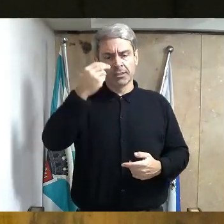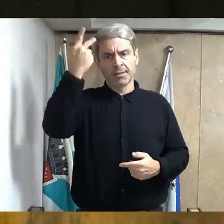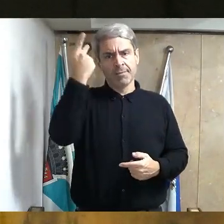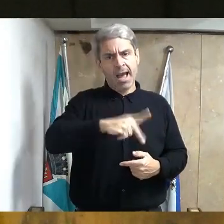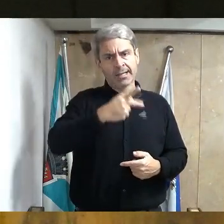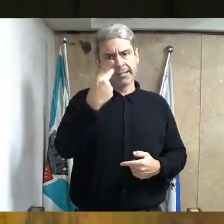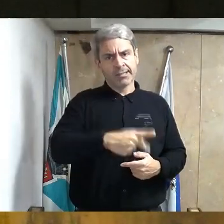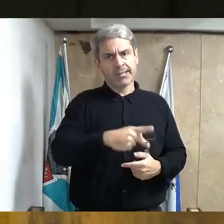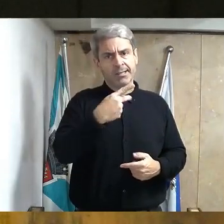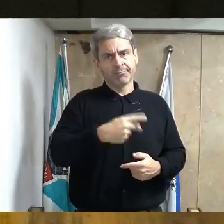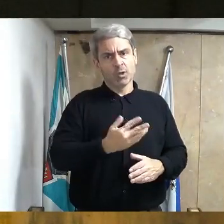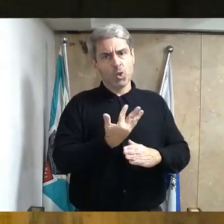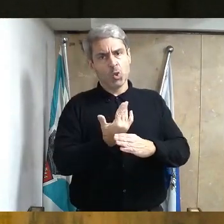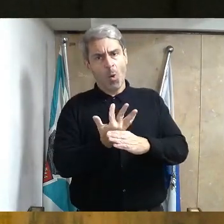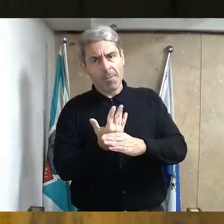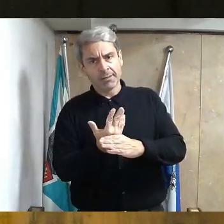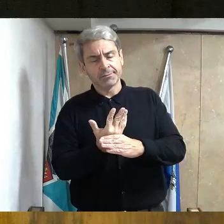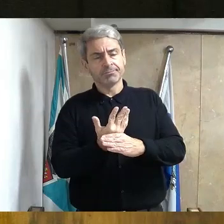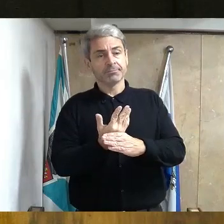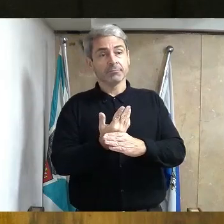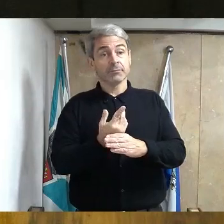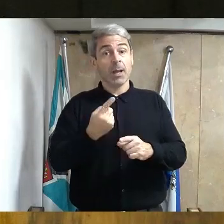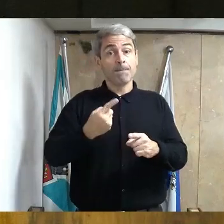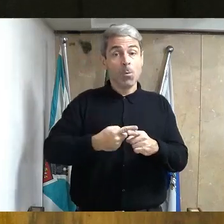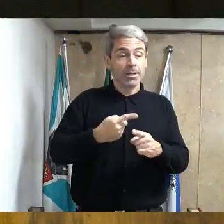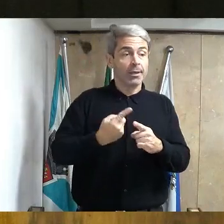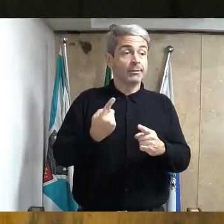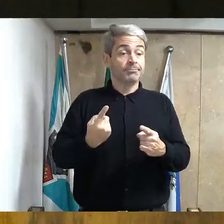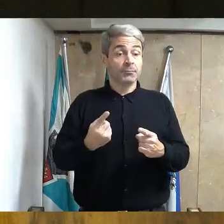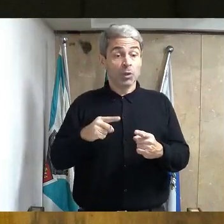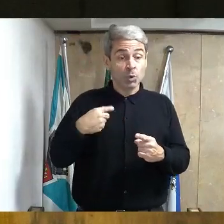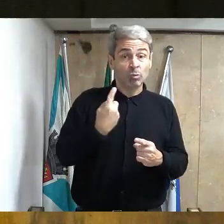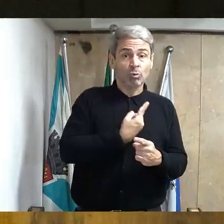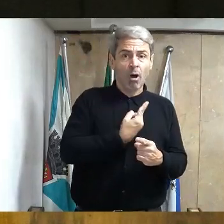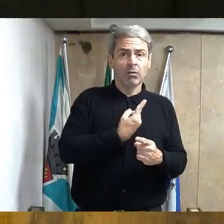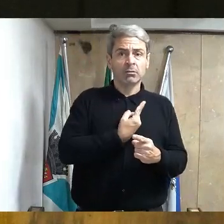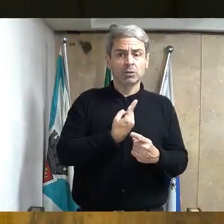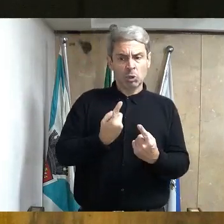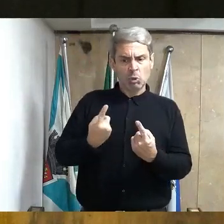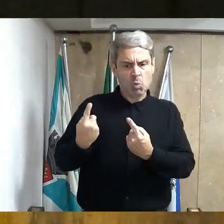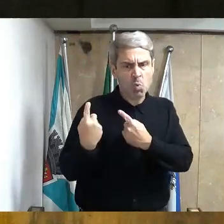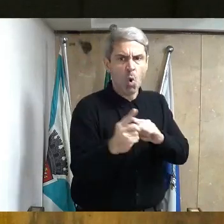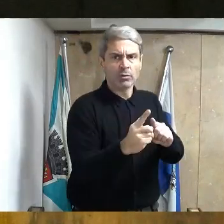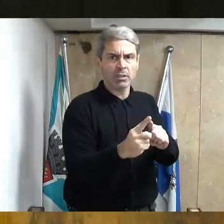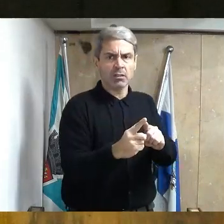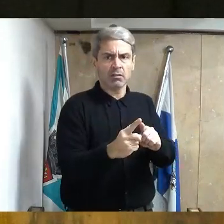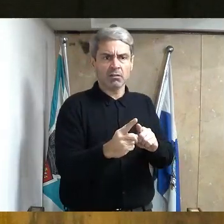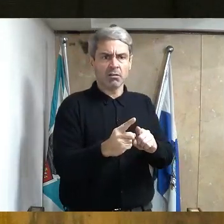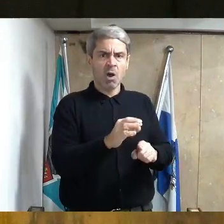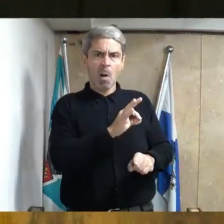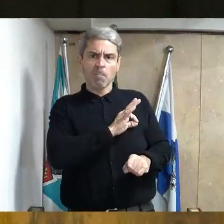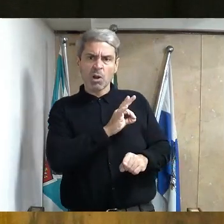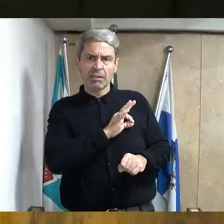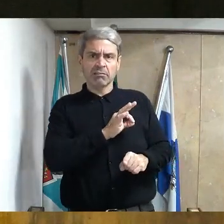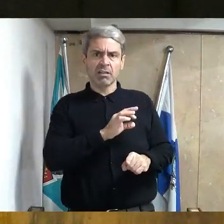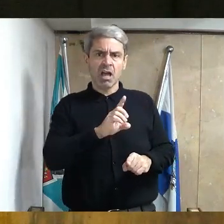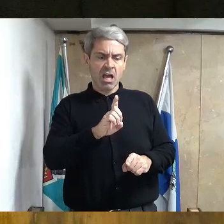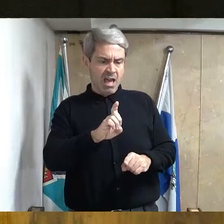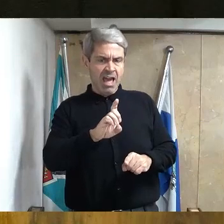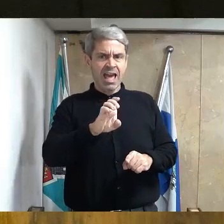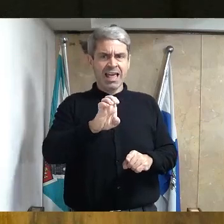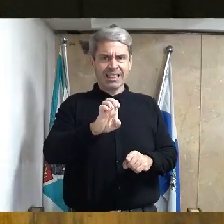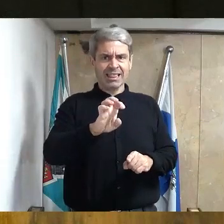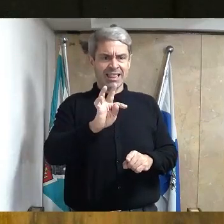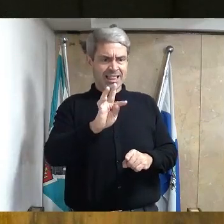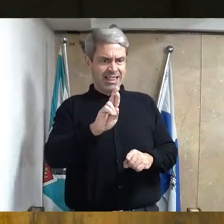município. Haja vista que nós não estamos contra as operações, estamos contra